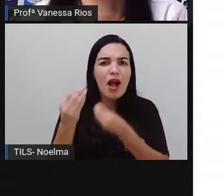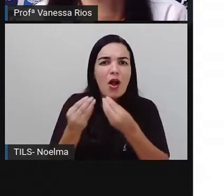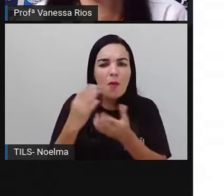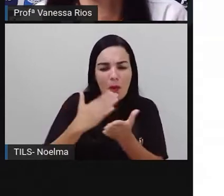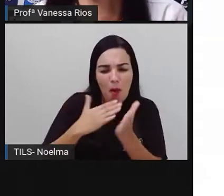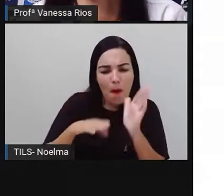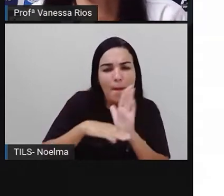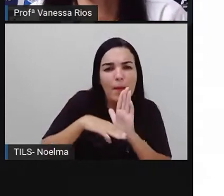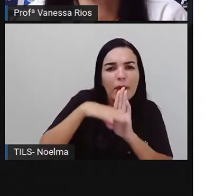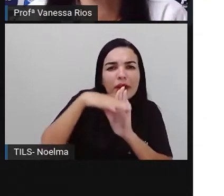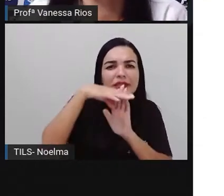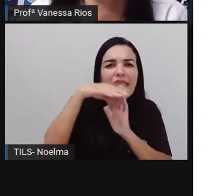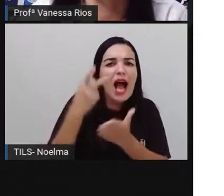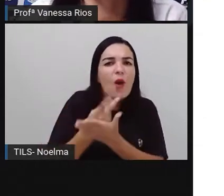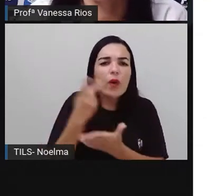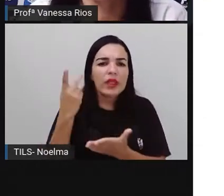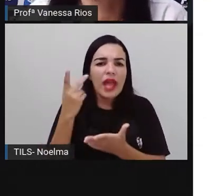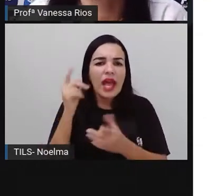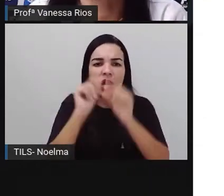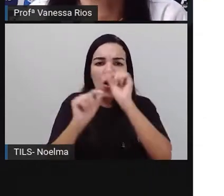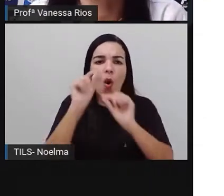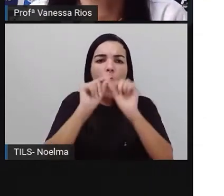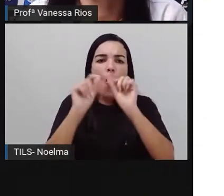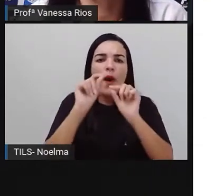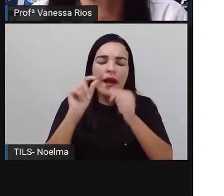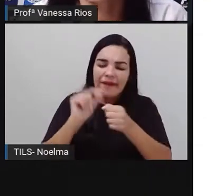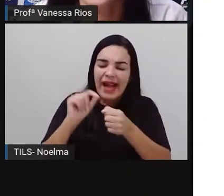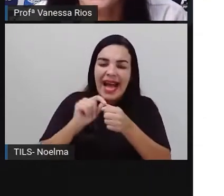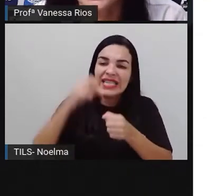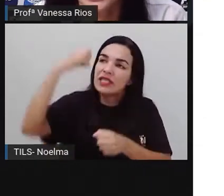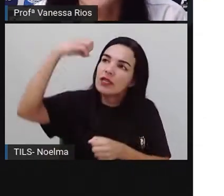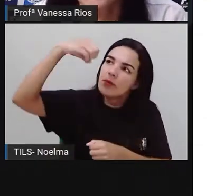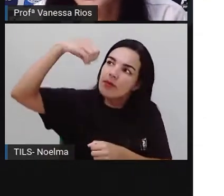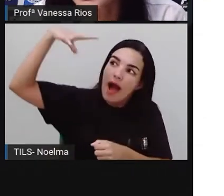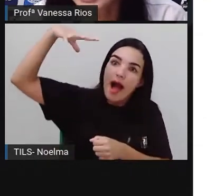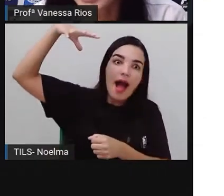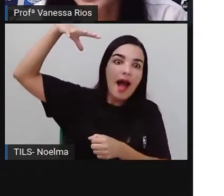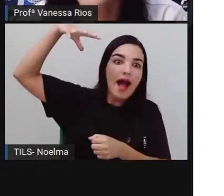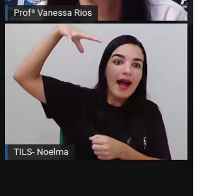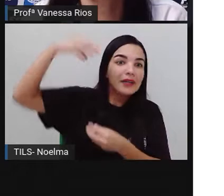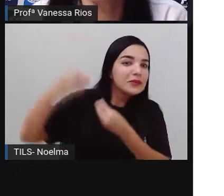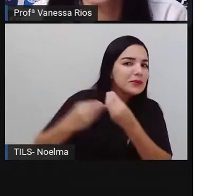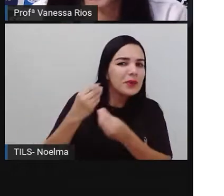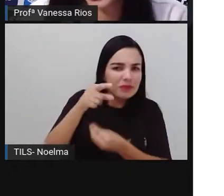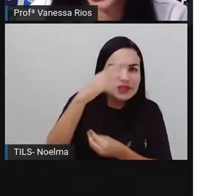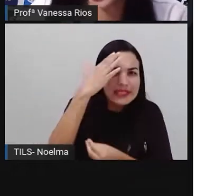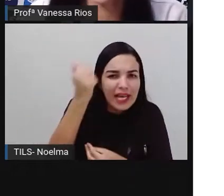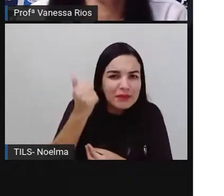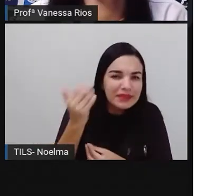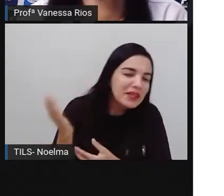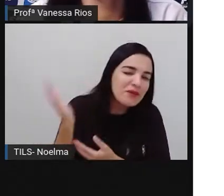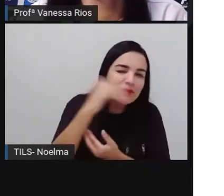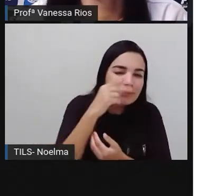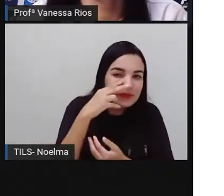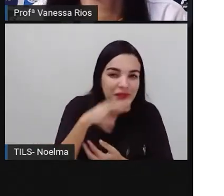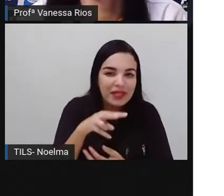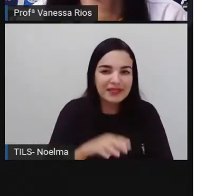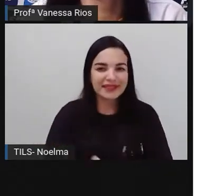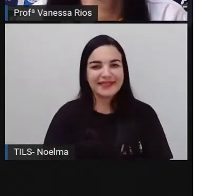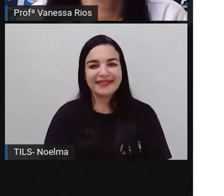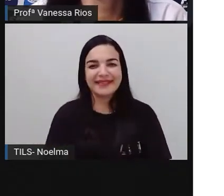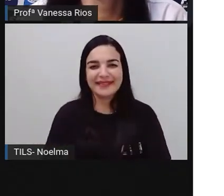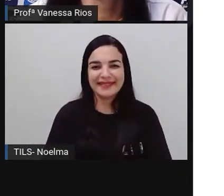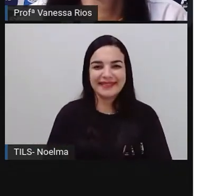processo acontece, o que é que faz com que a lâmpada acenda. Você sabe? Então vamos lá observar.